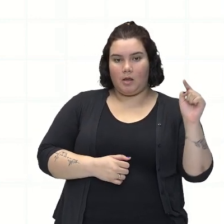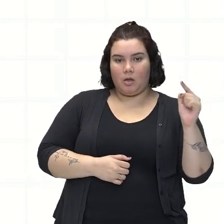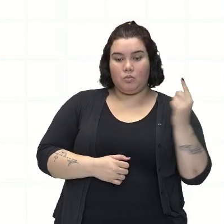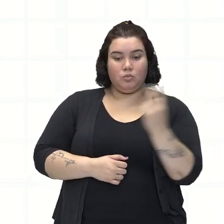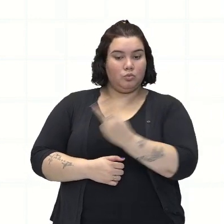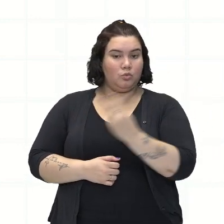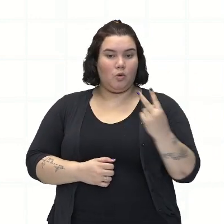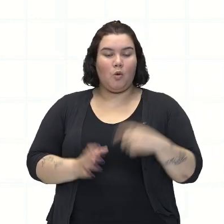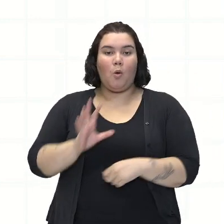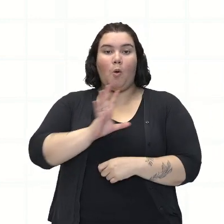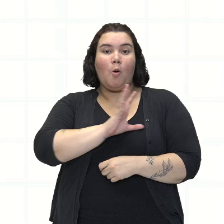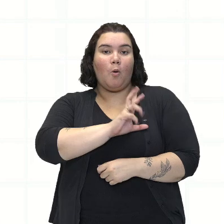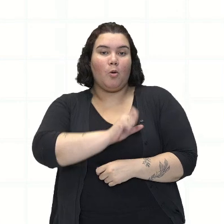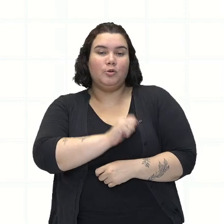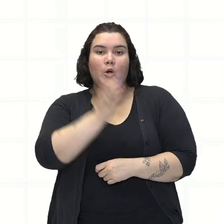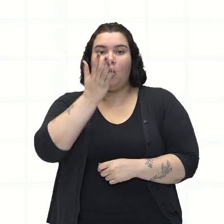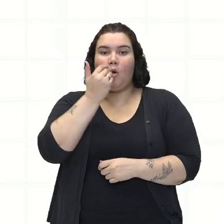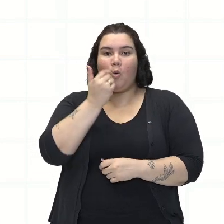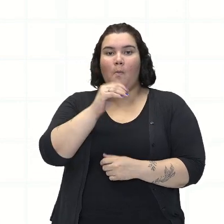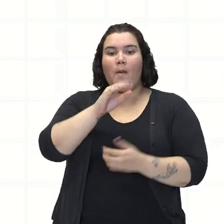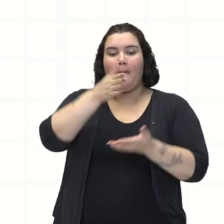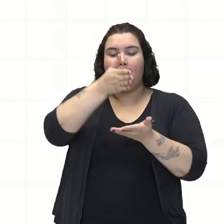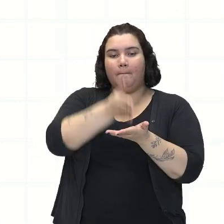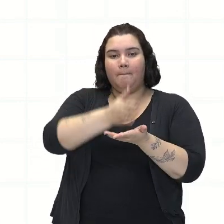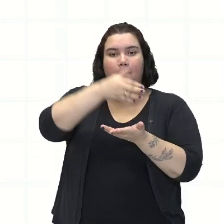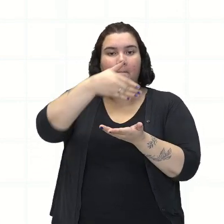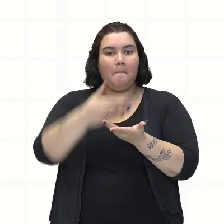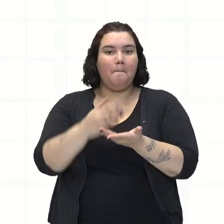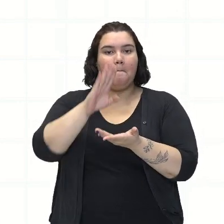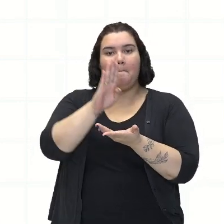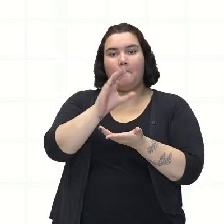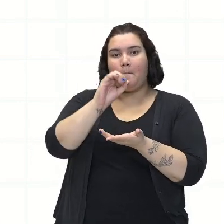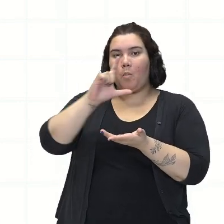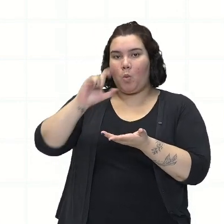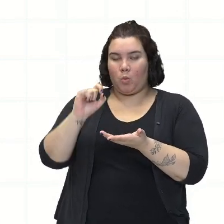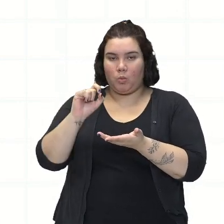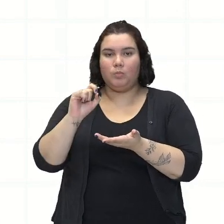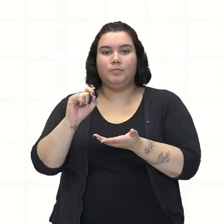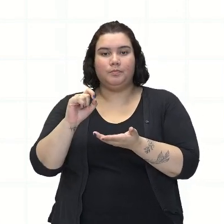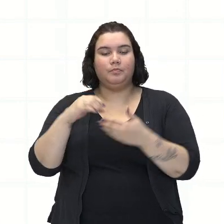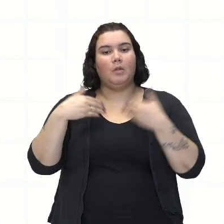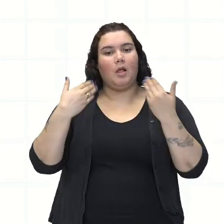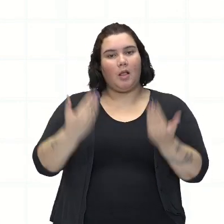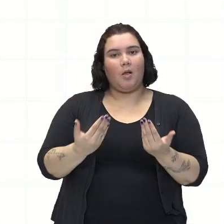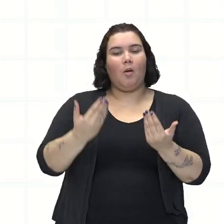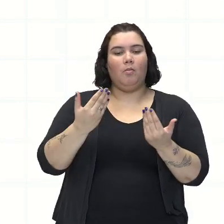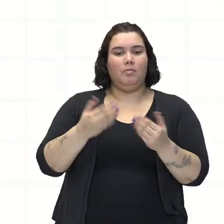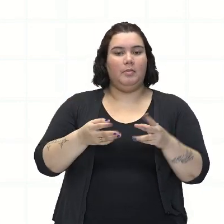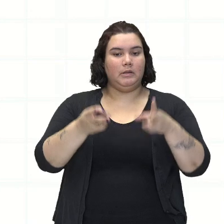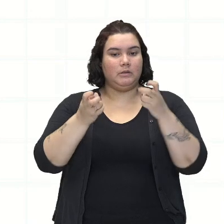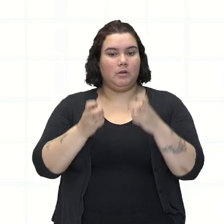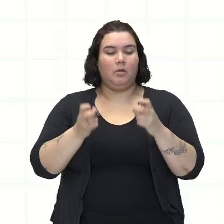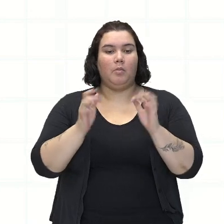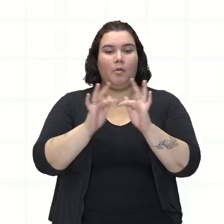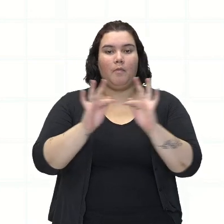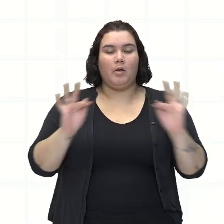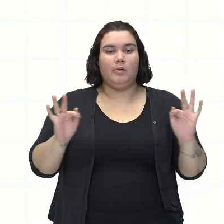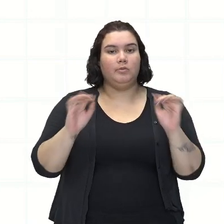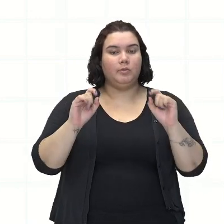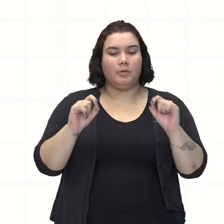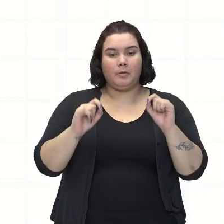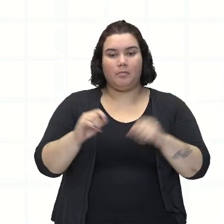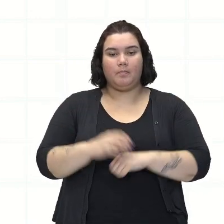de comer bolo. Olha a ação aqui, o verbo. Observem, temos